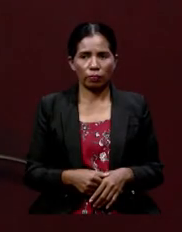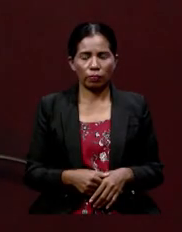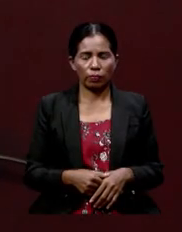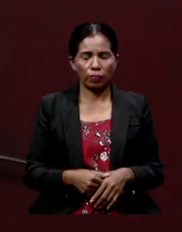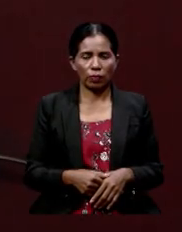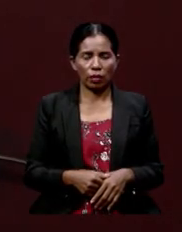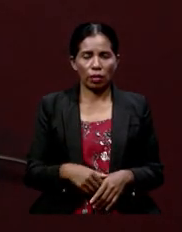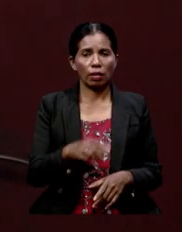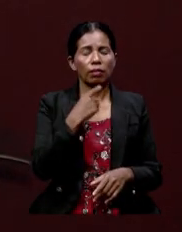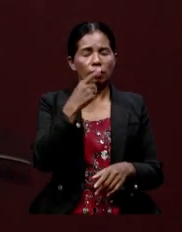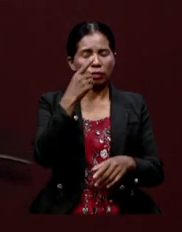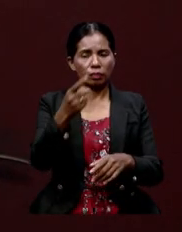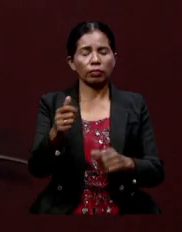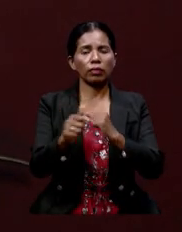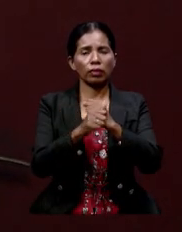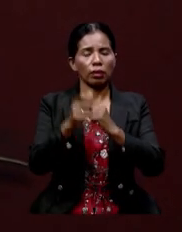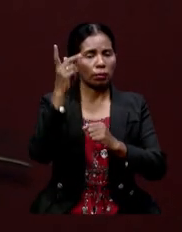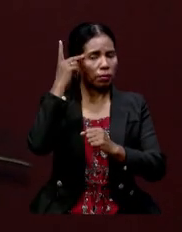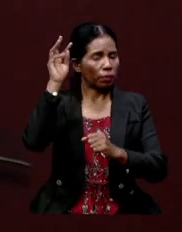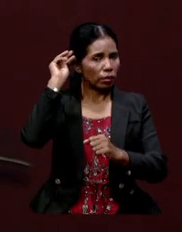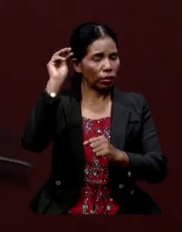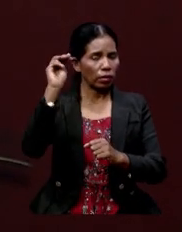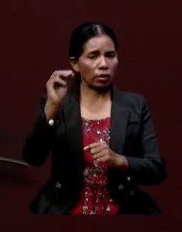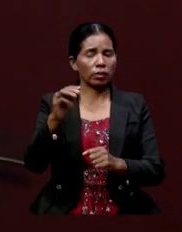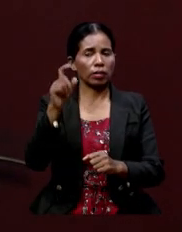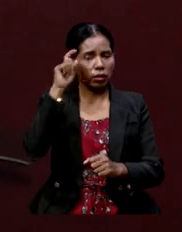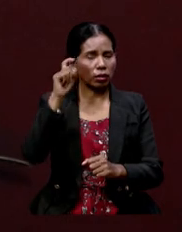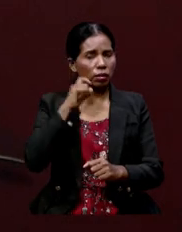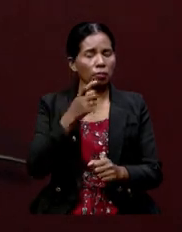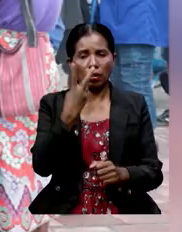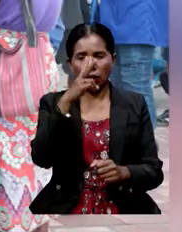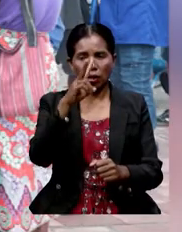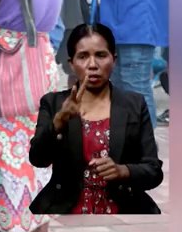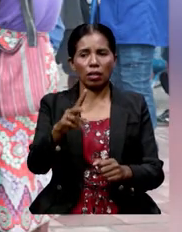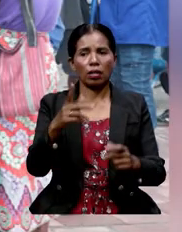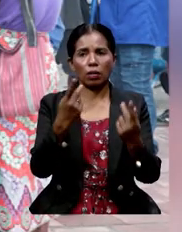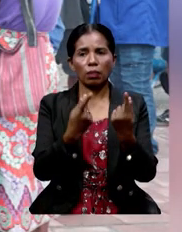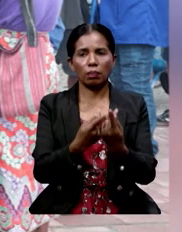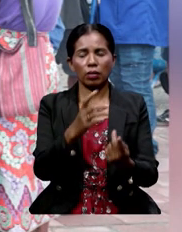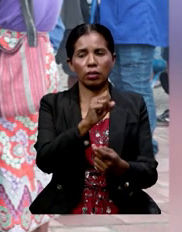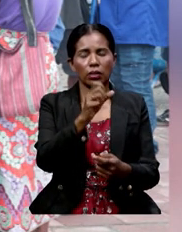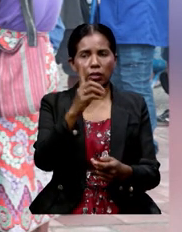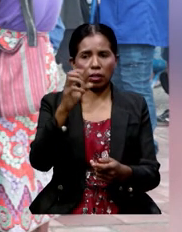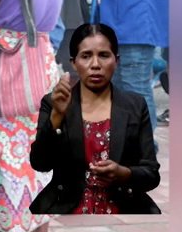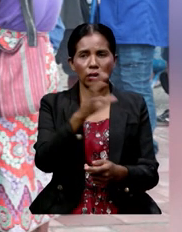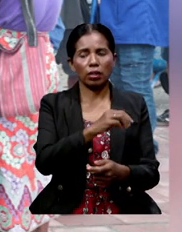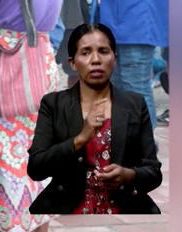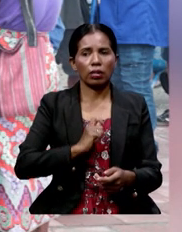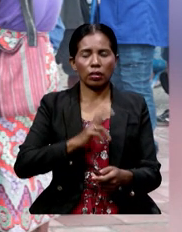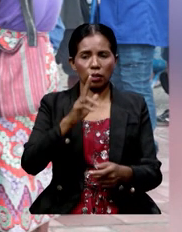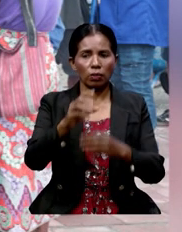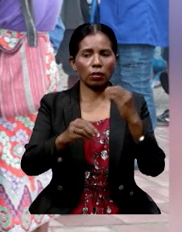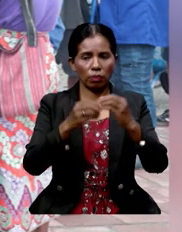Fundação Marim considera a ação primeiro-ministro Kairala Senano Guzmão nebe foi na lesne tu direita ba companhia Satria Dharma e ata estolo relaciona